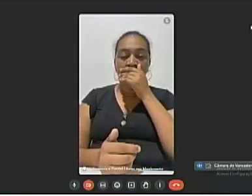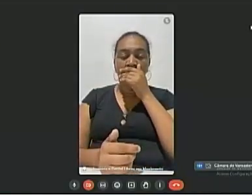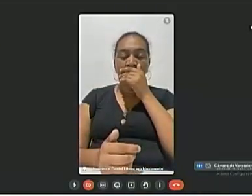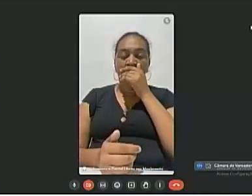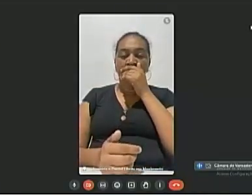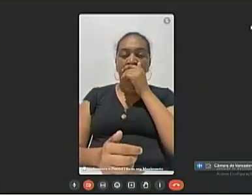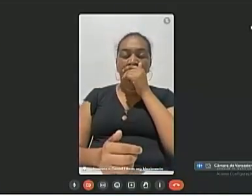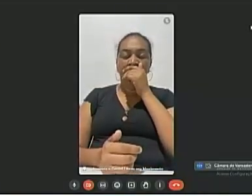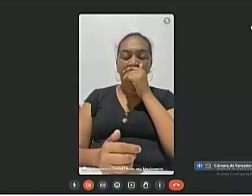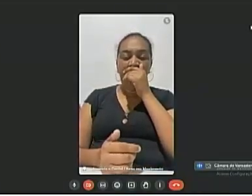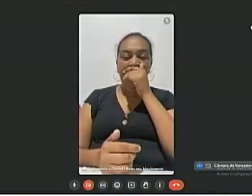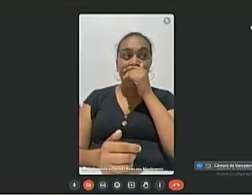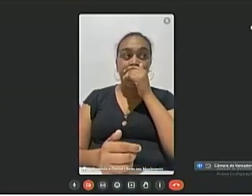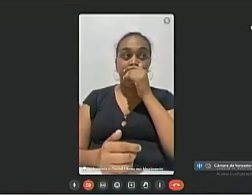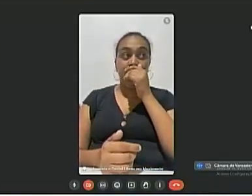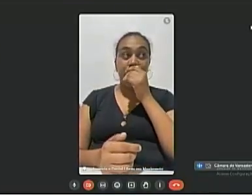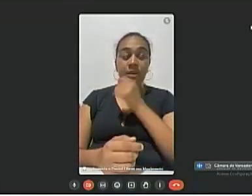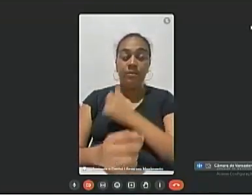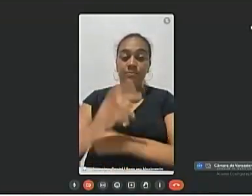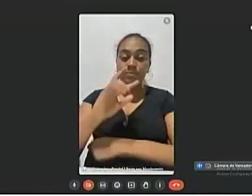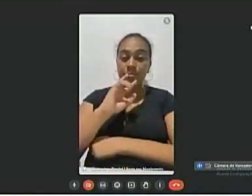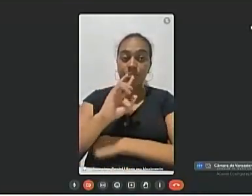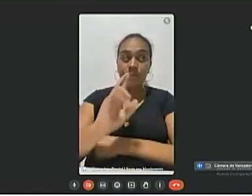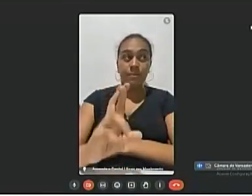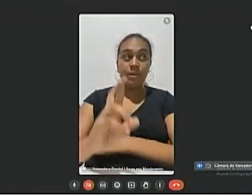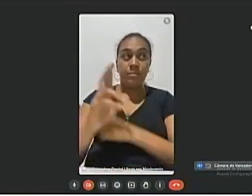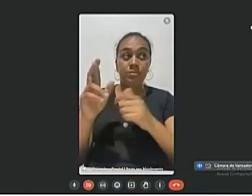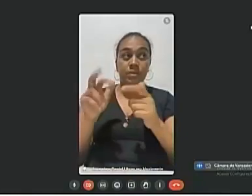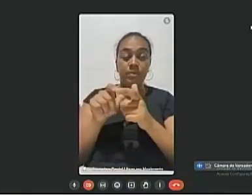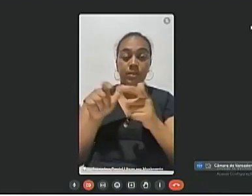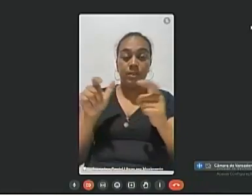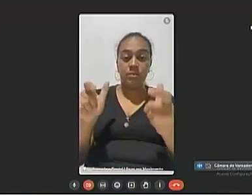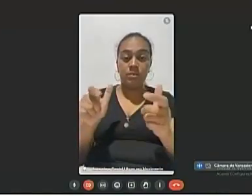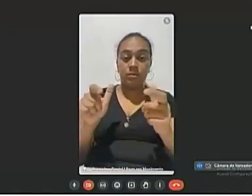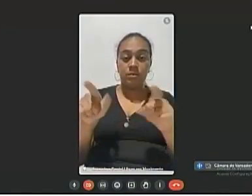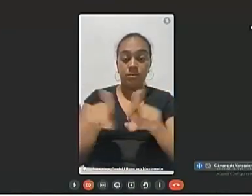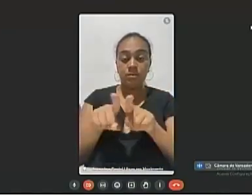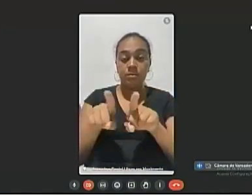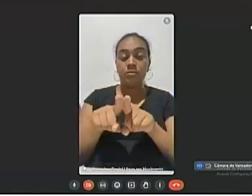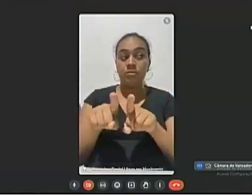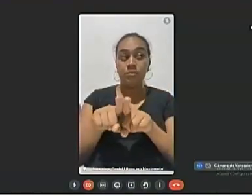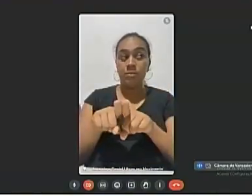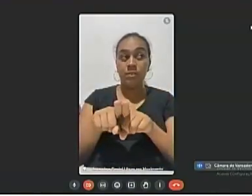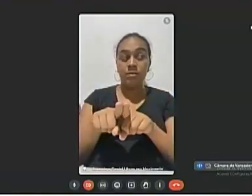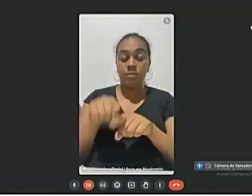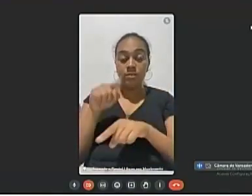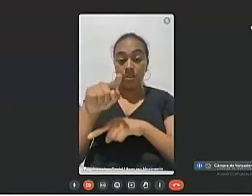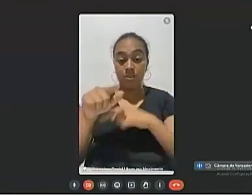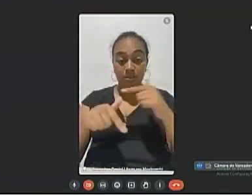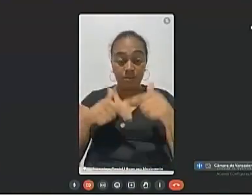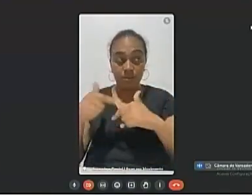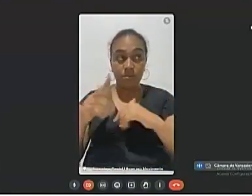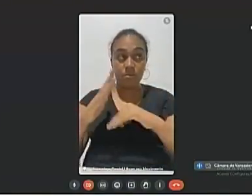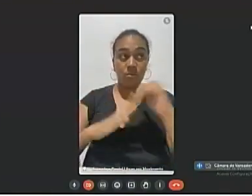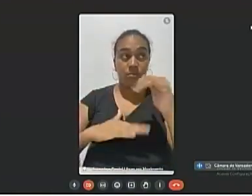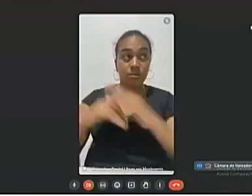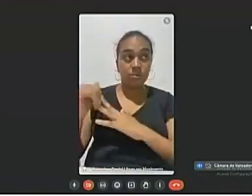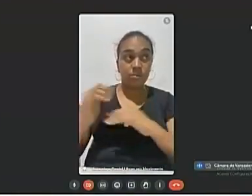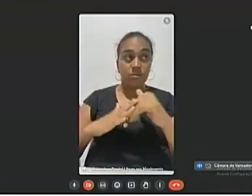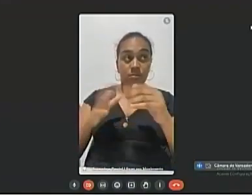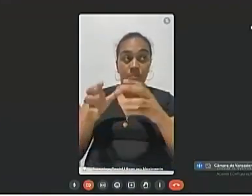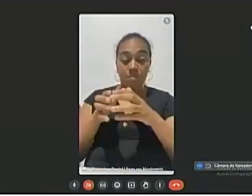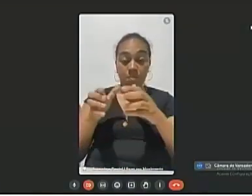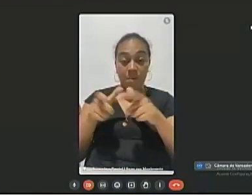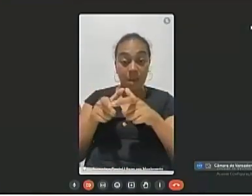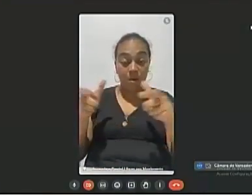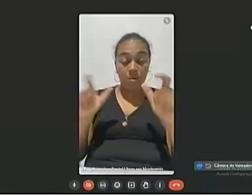essa razão benefício-custo, quando ela está maior do que 1, quer dizer que você botou dinheiro para fazer a obra e o retorno para a sociedade foi maior do que o dinheiro